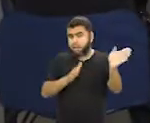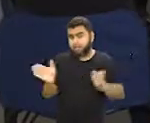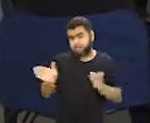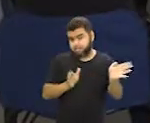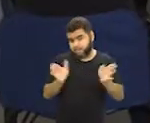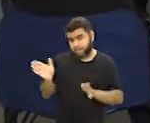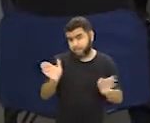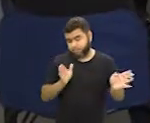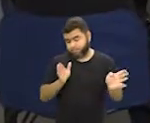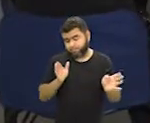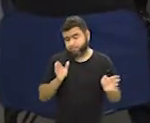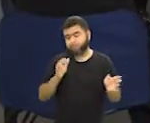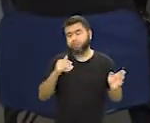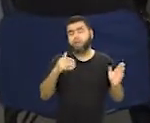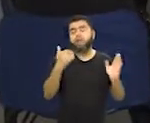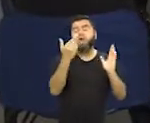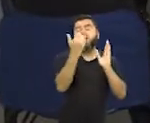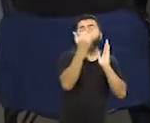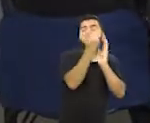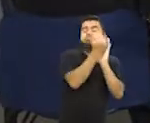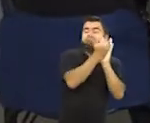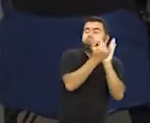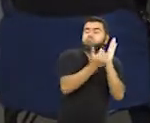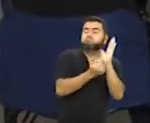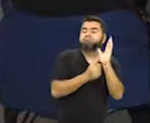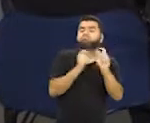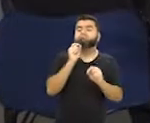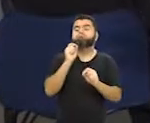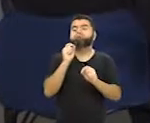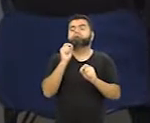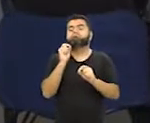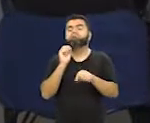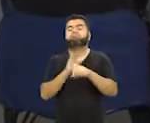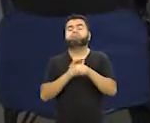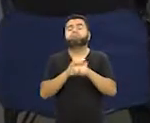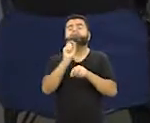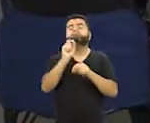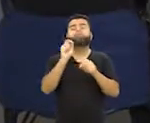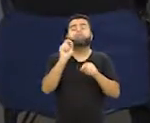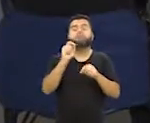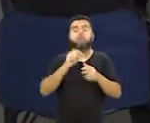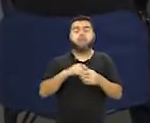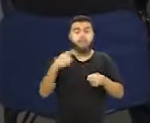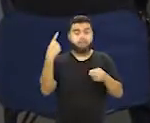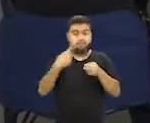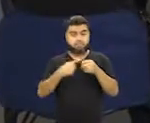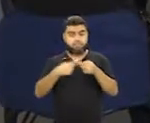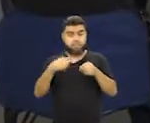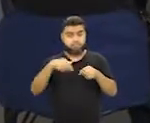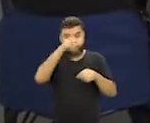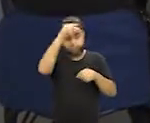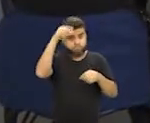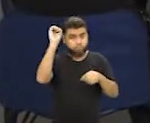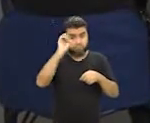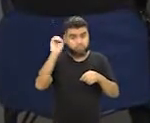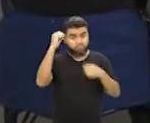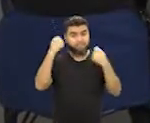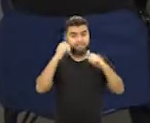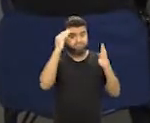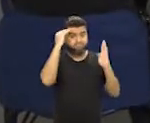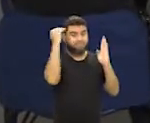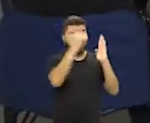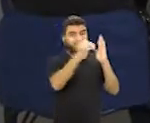à acessibilidade. O plano estabelece ações que o município, num prazo de 10 anos,